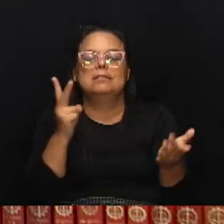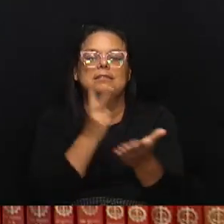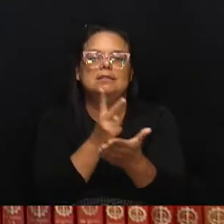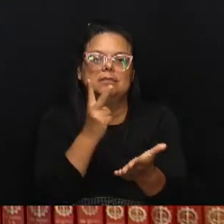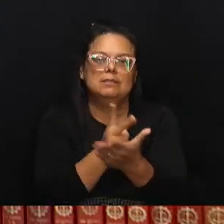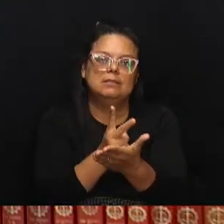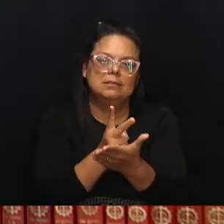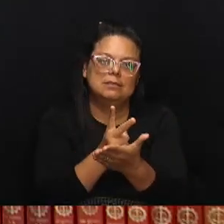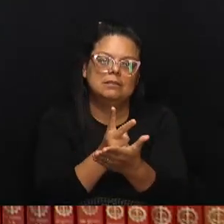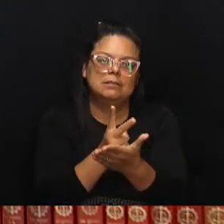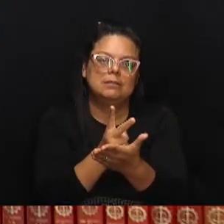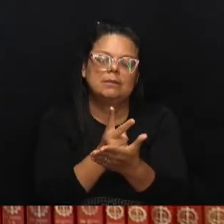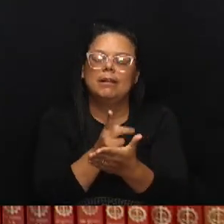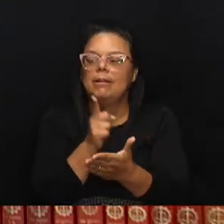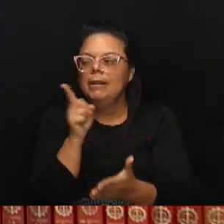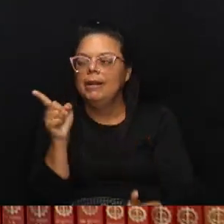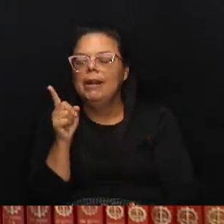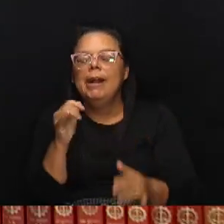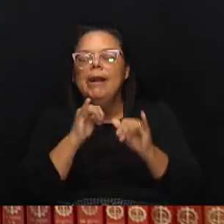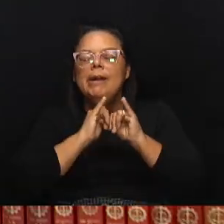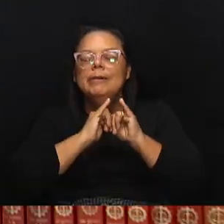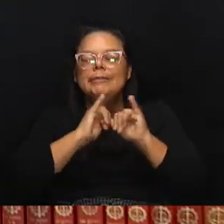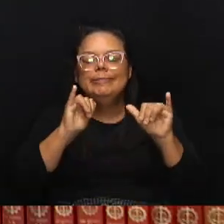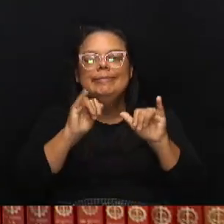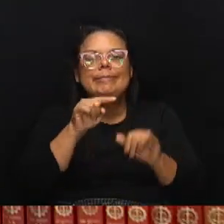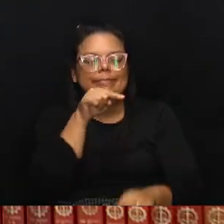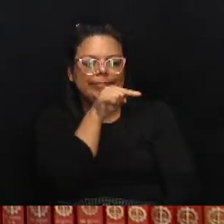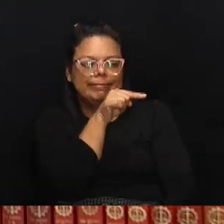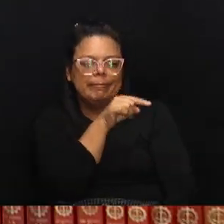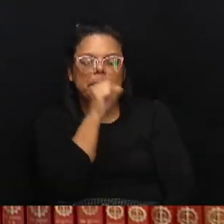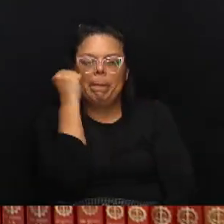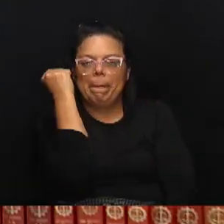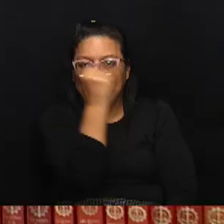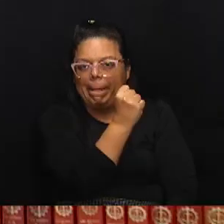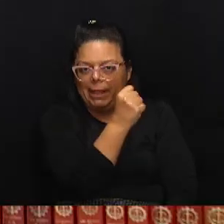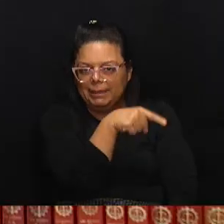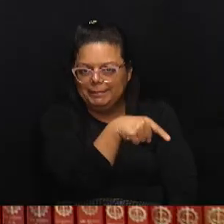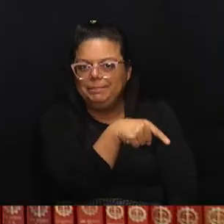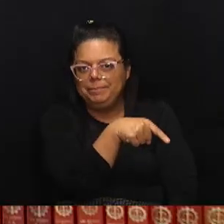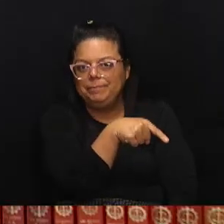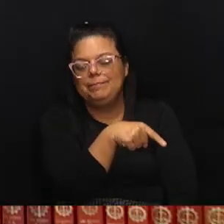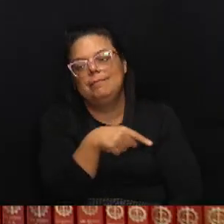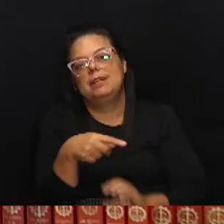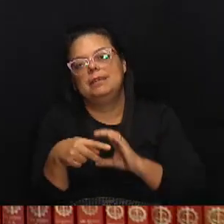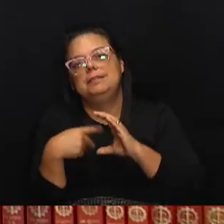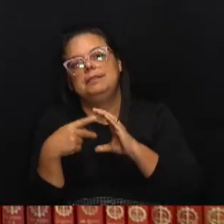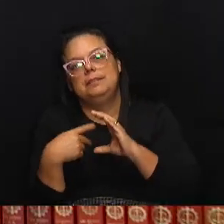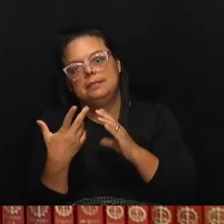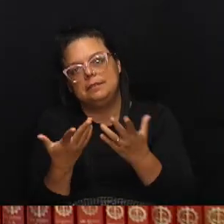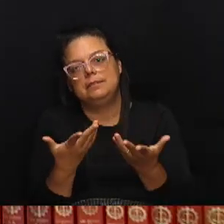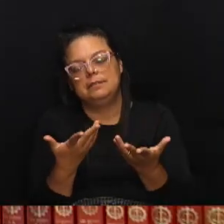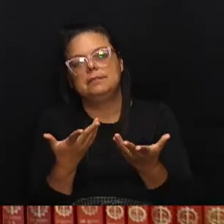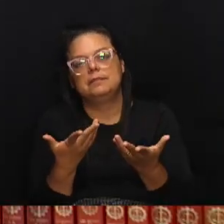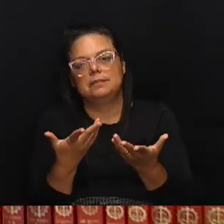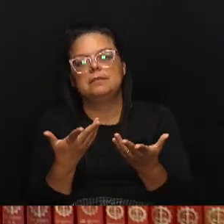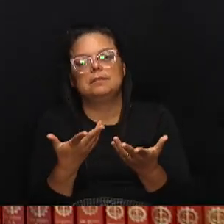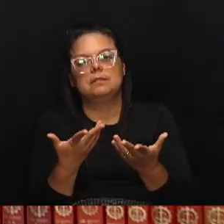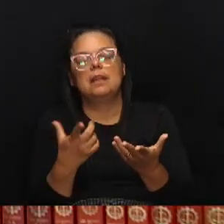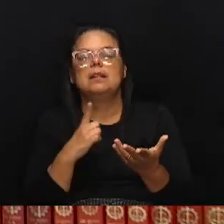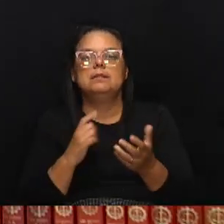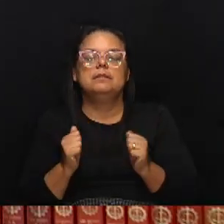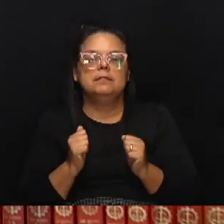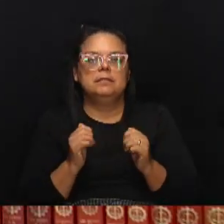pela notícia do homicídio que ele já havia cometido, a Câmara Civil na posição de tomar